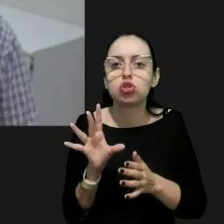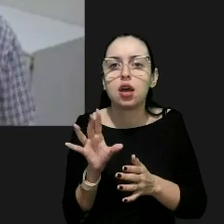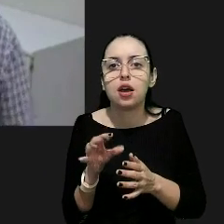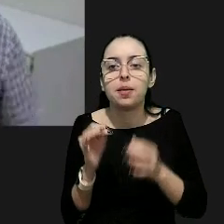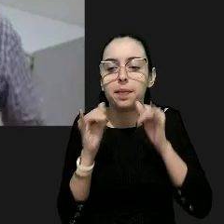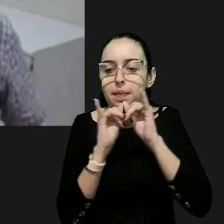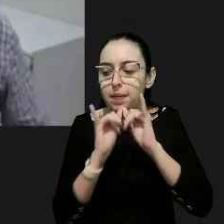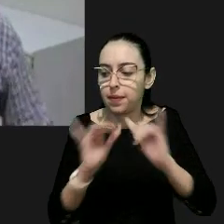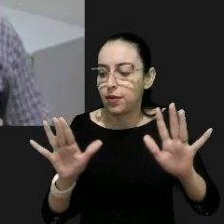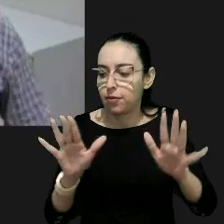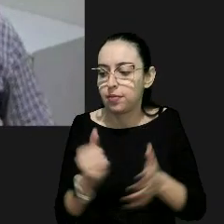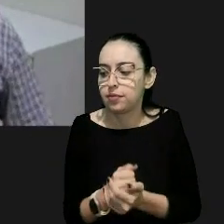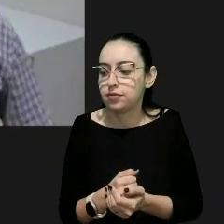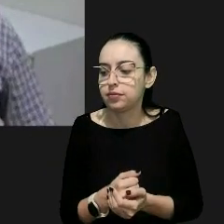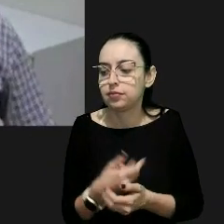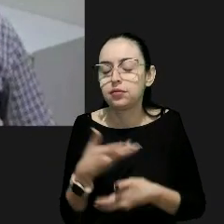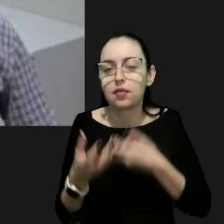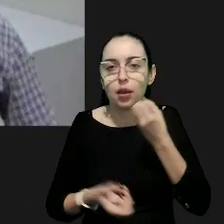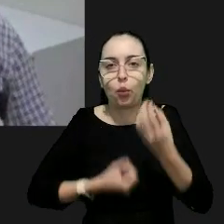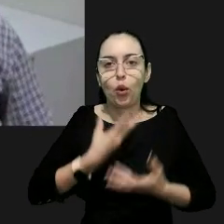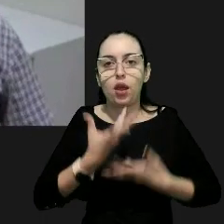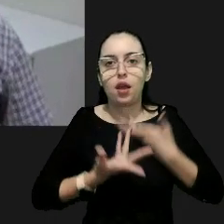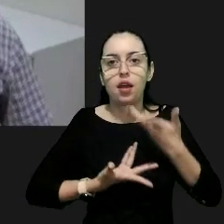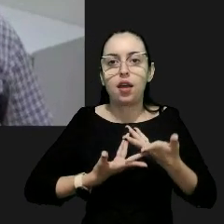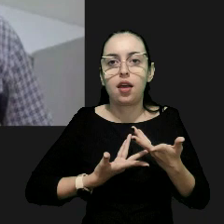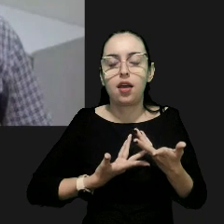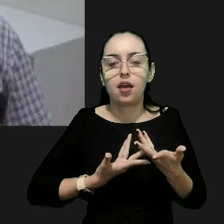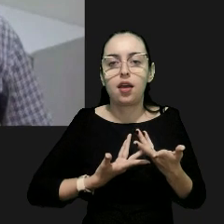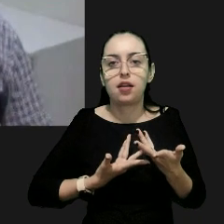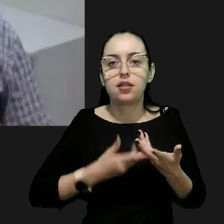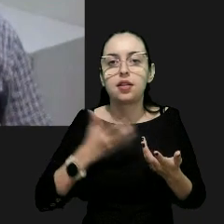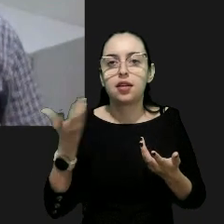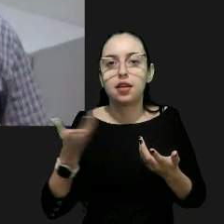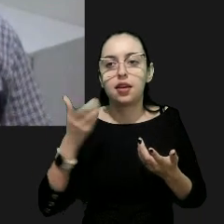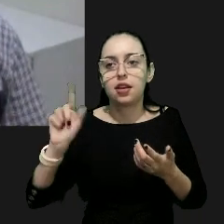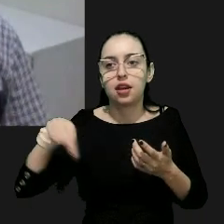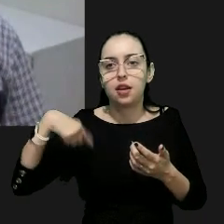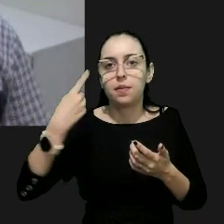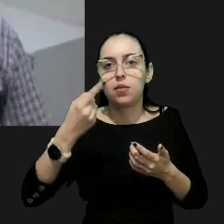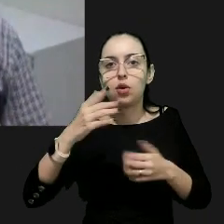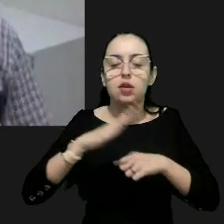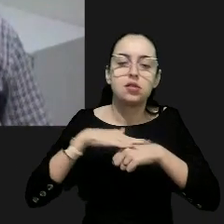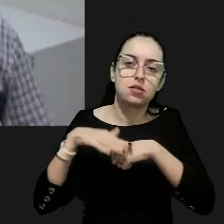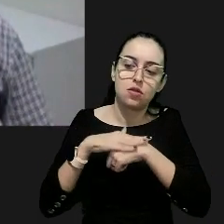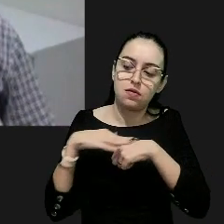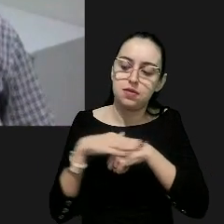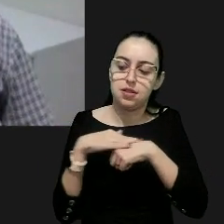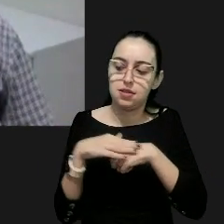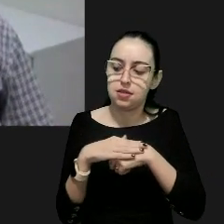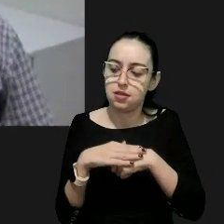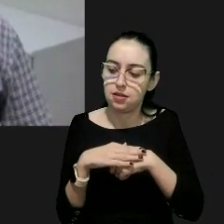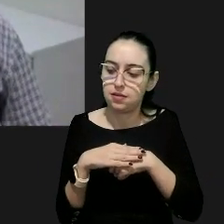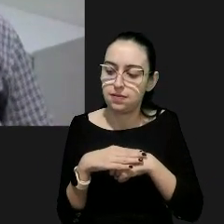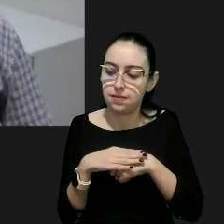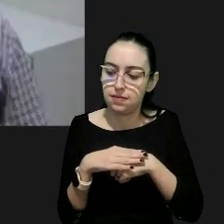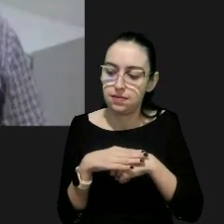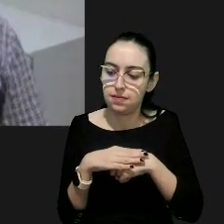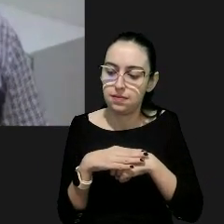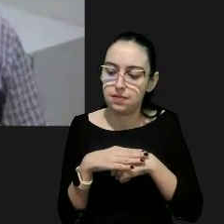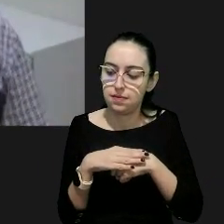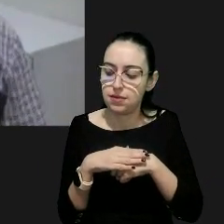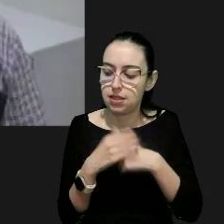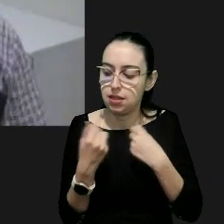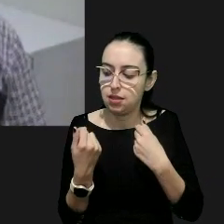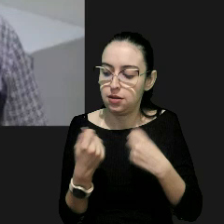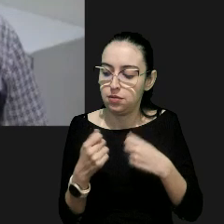do Rubem Alves, só para inspirar vocês. E se vocês quiserem, depois a gente